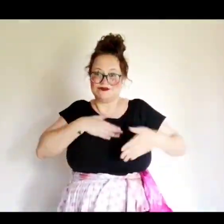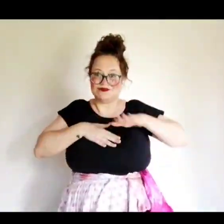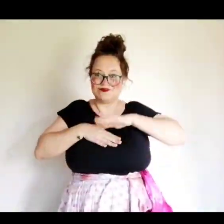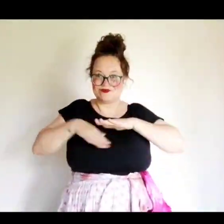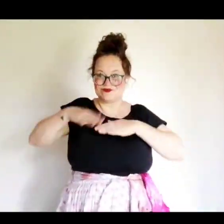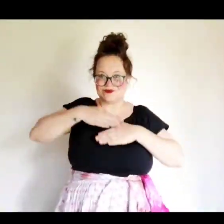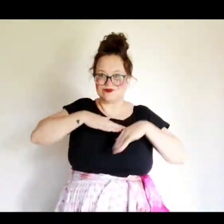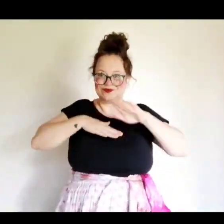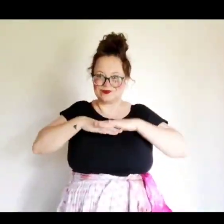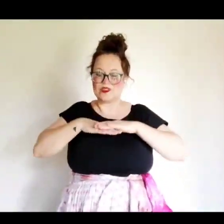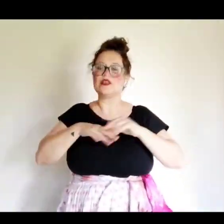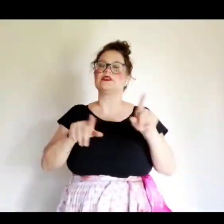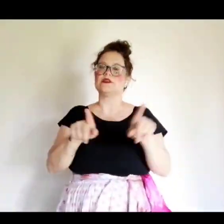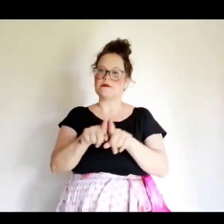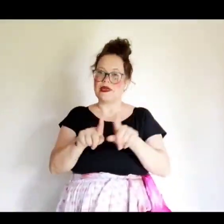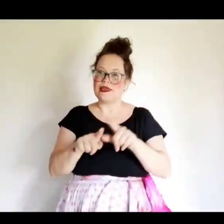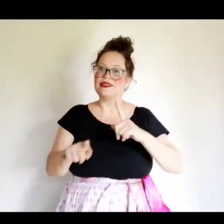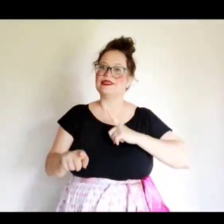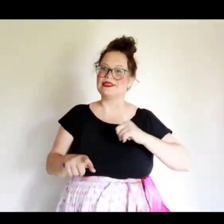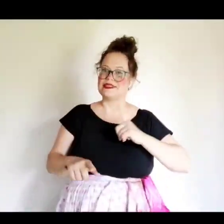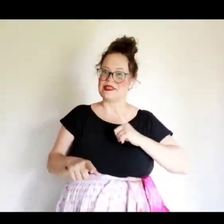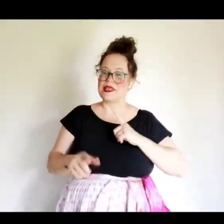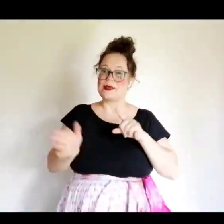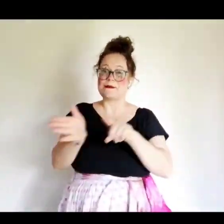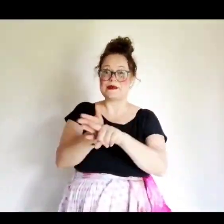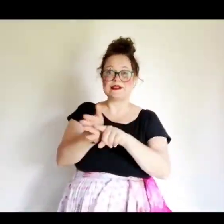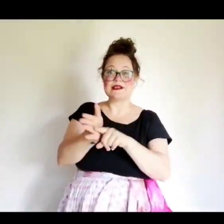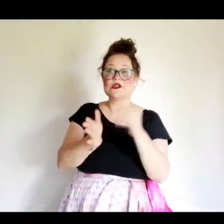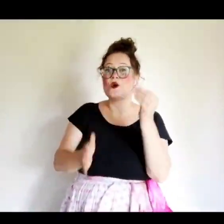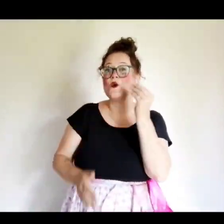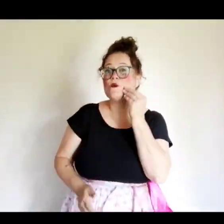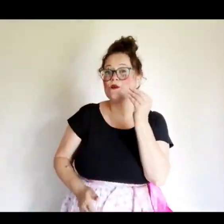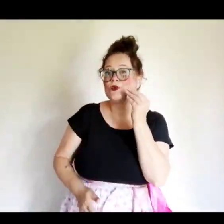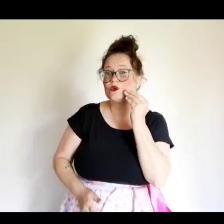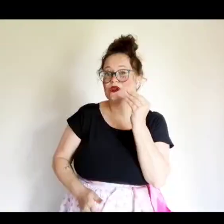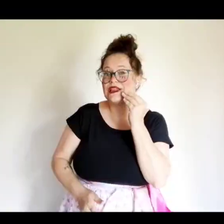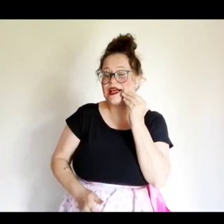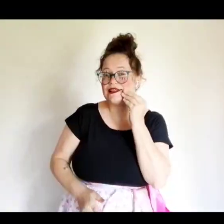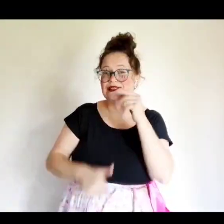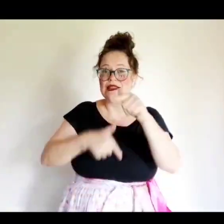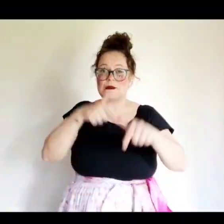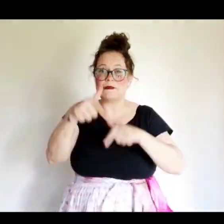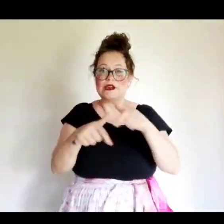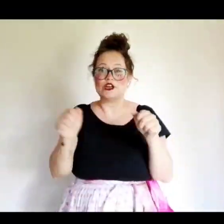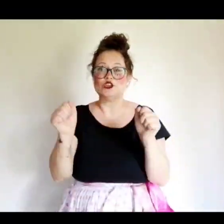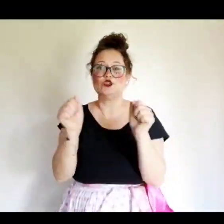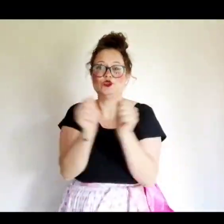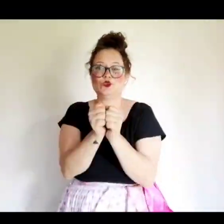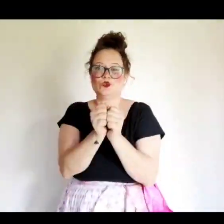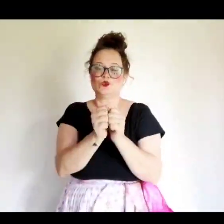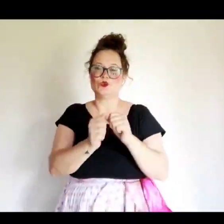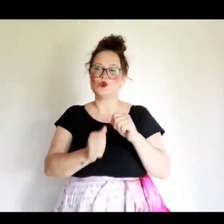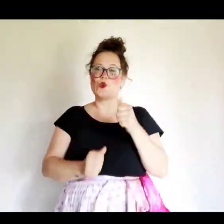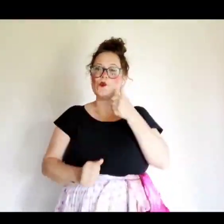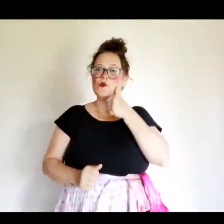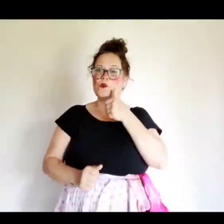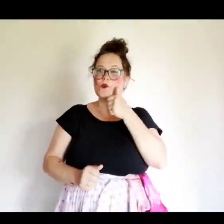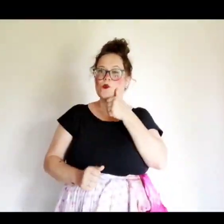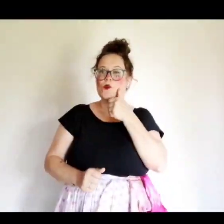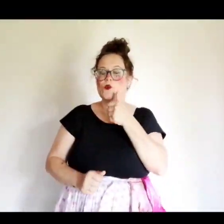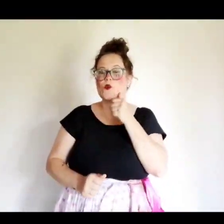Tivemos também na pesquisa a oportunidade de trabalhar com a drag queen